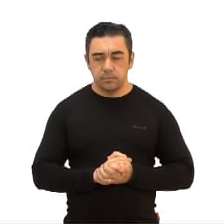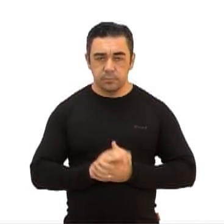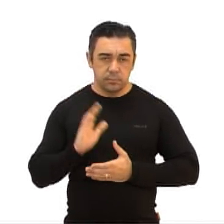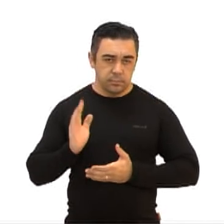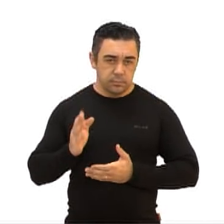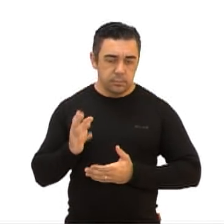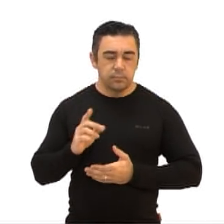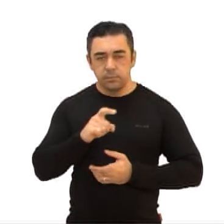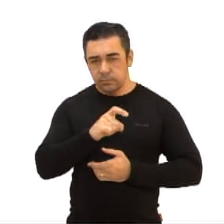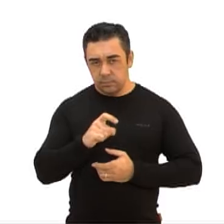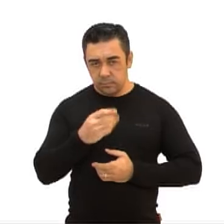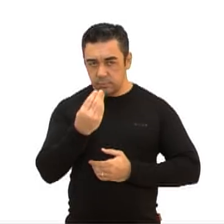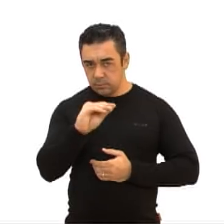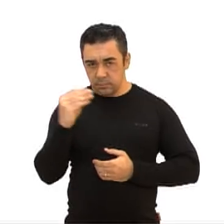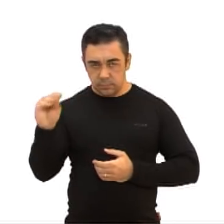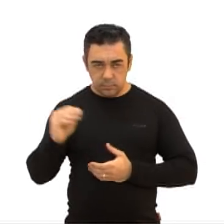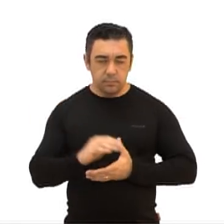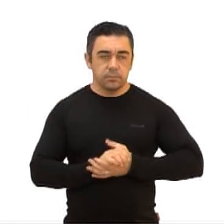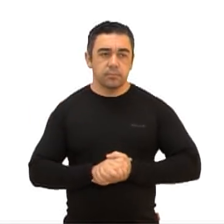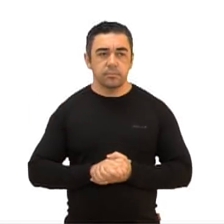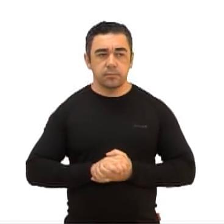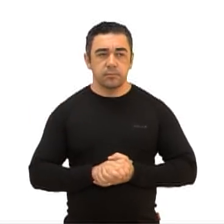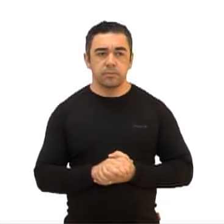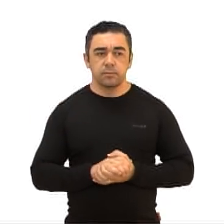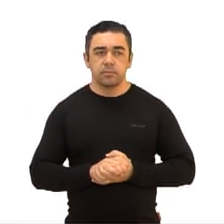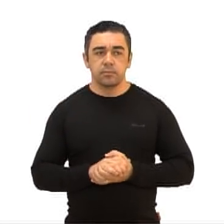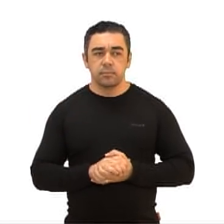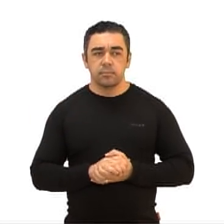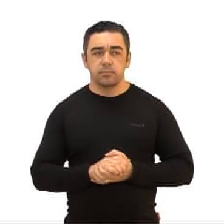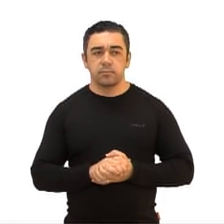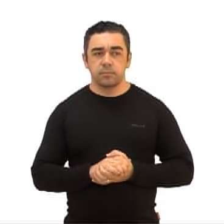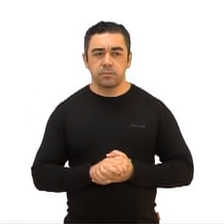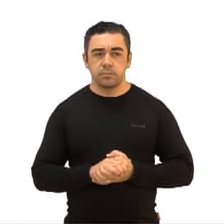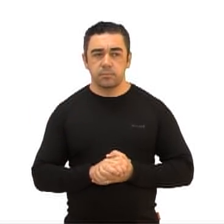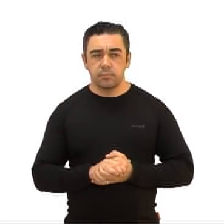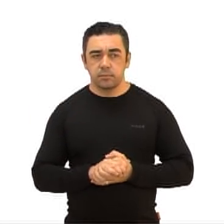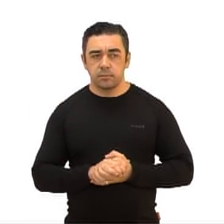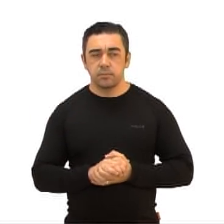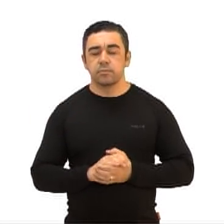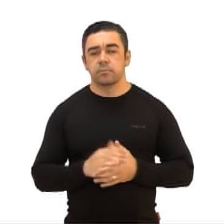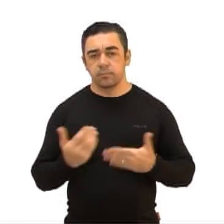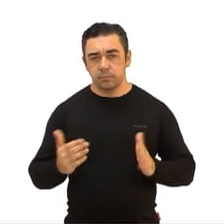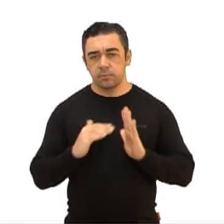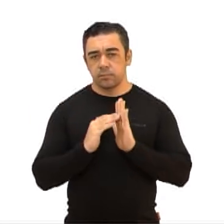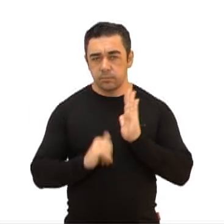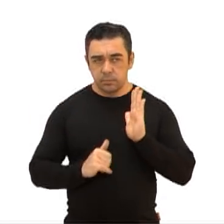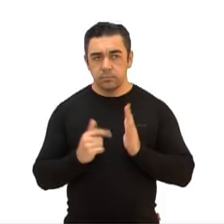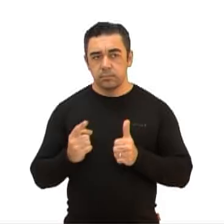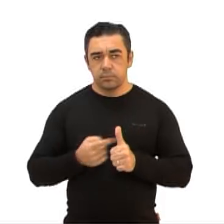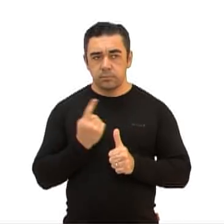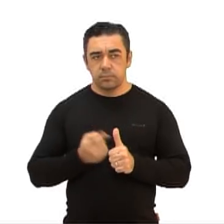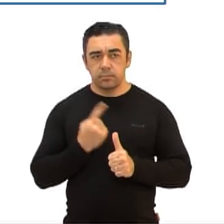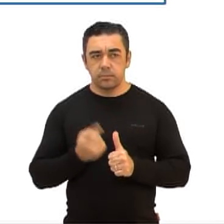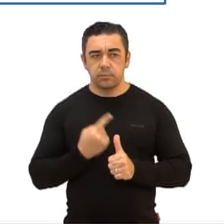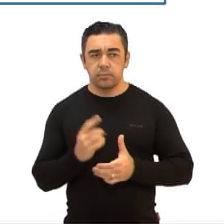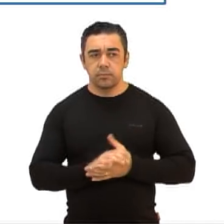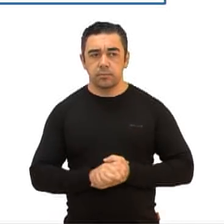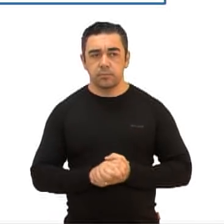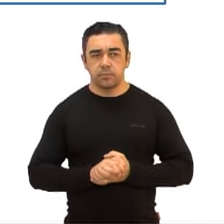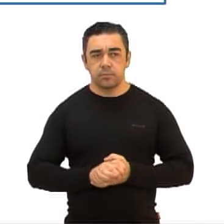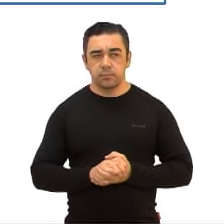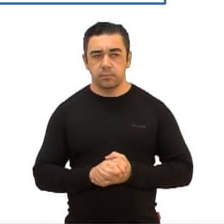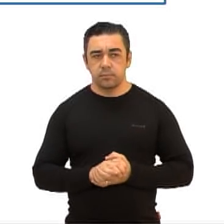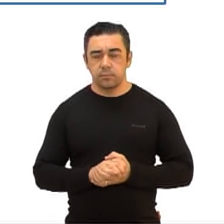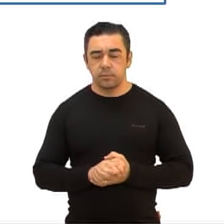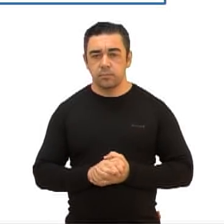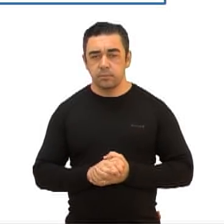Adicionamos as duas incógnitas, né? Do x. Aí, tiramos o 20 do primeiro termo,